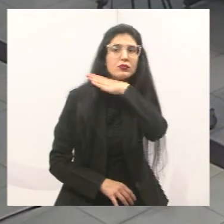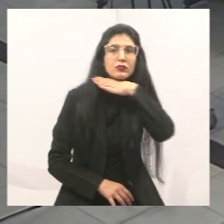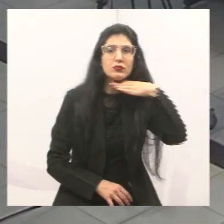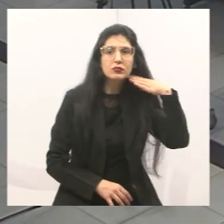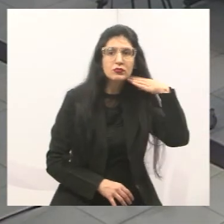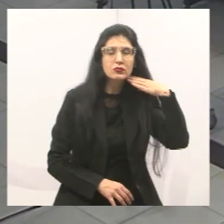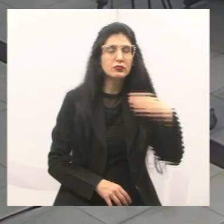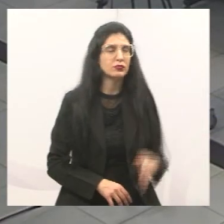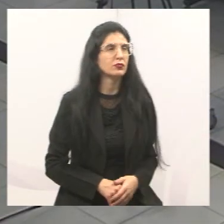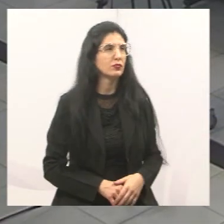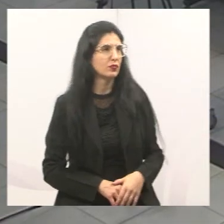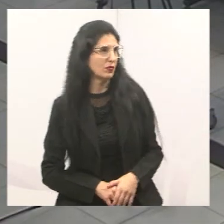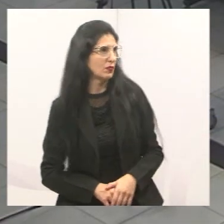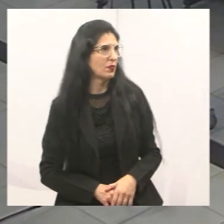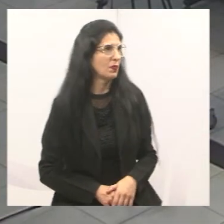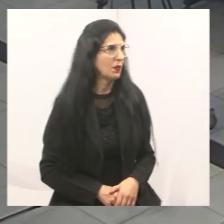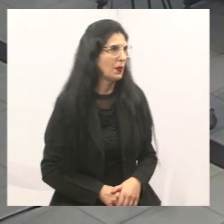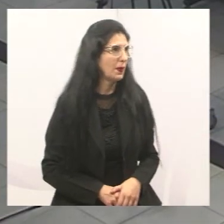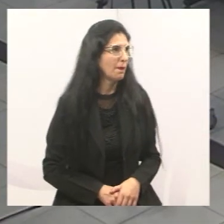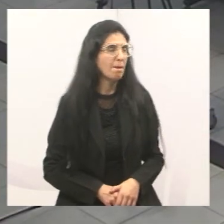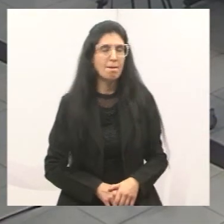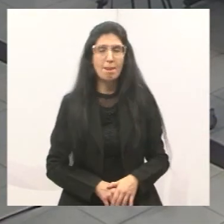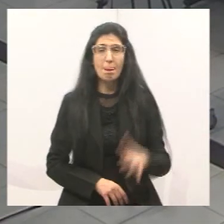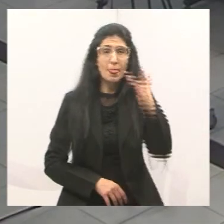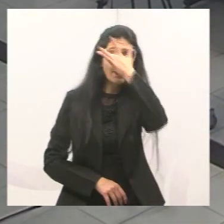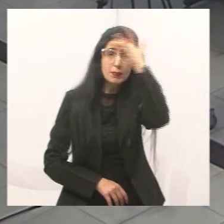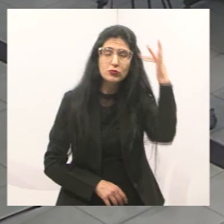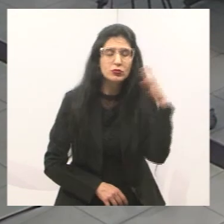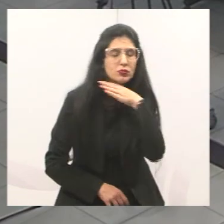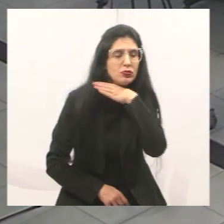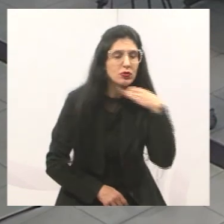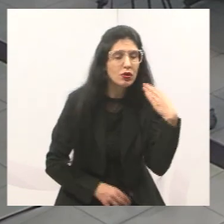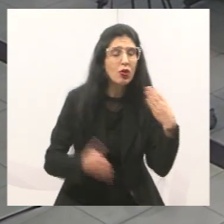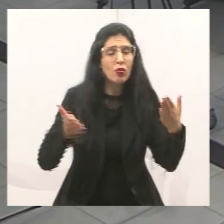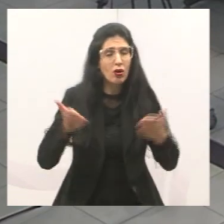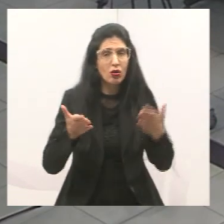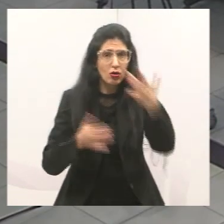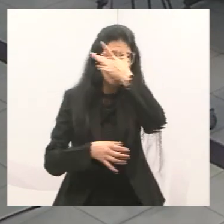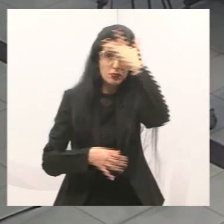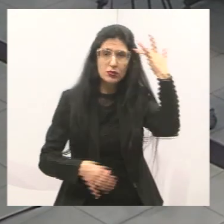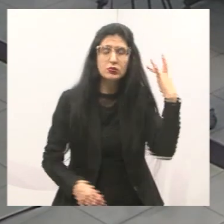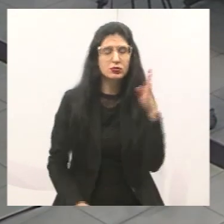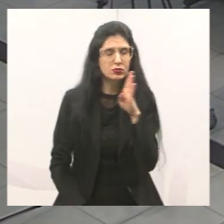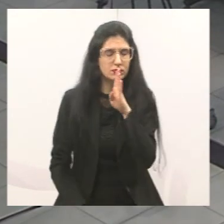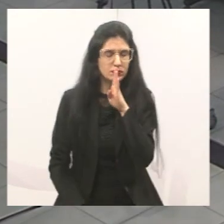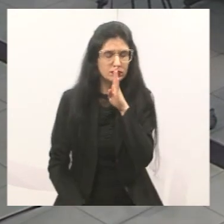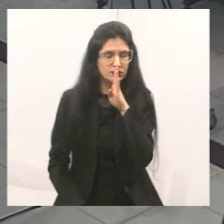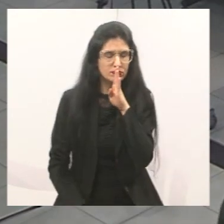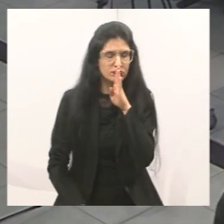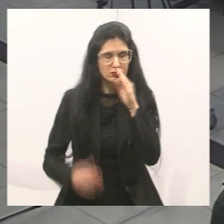Em memória dos entes queridos, convido a todos para que façamos alguns instantes de silêncio.